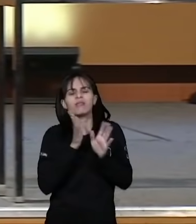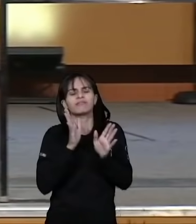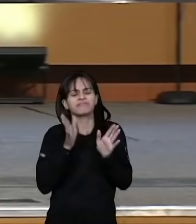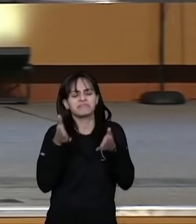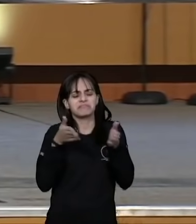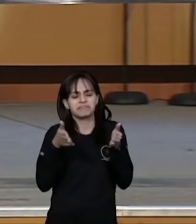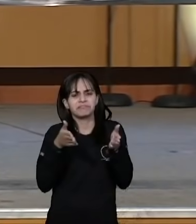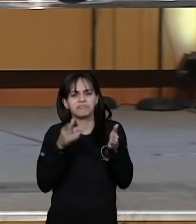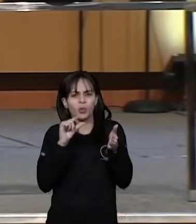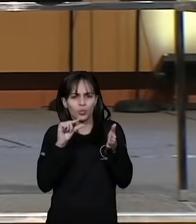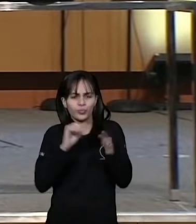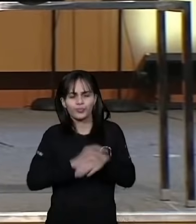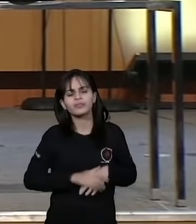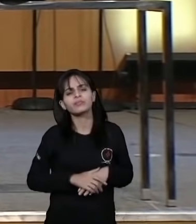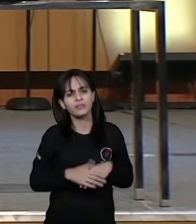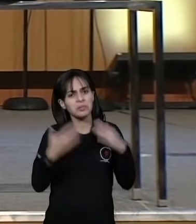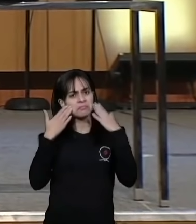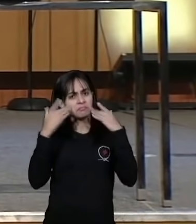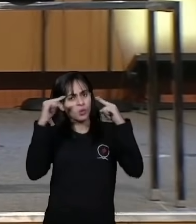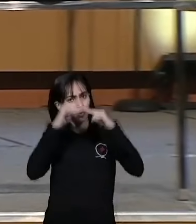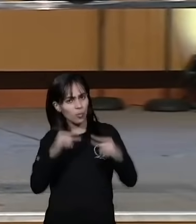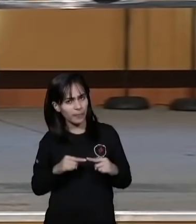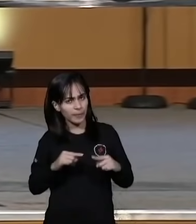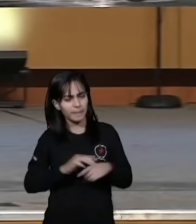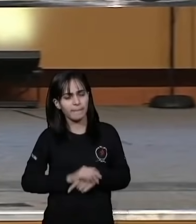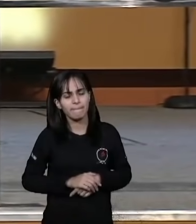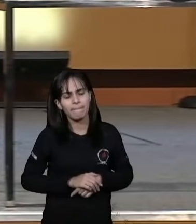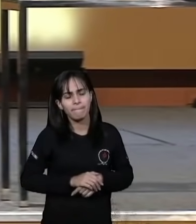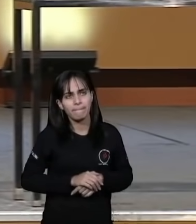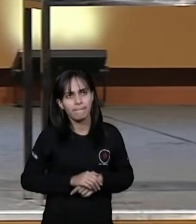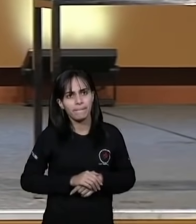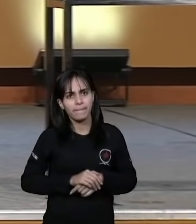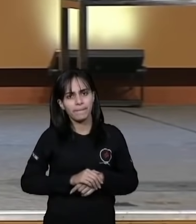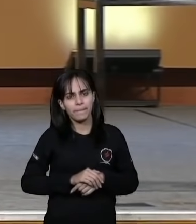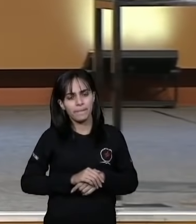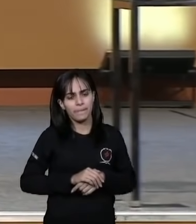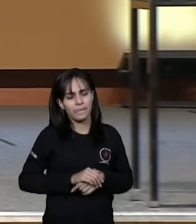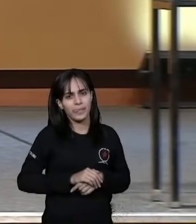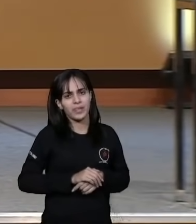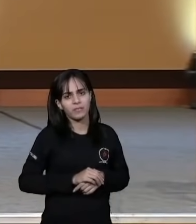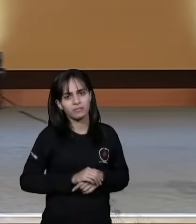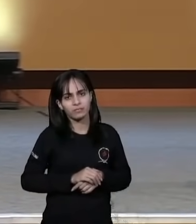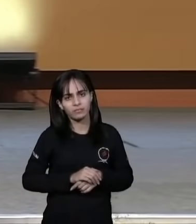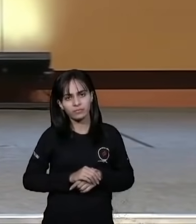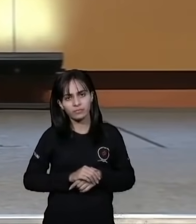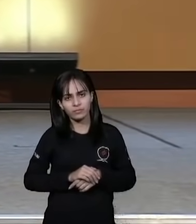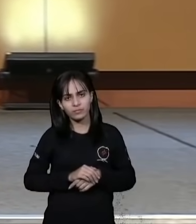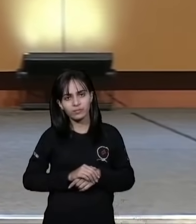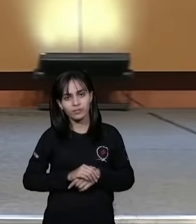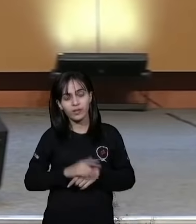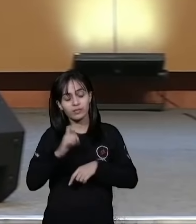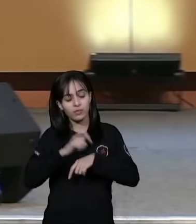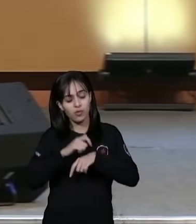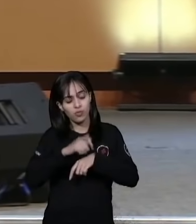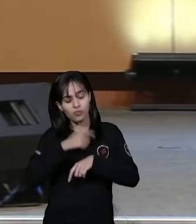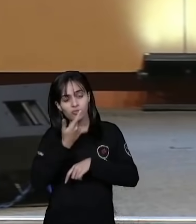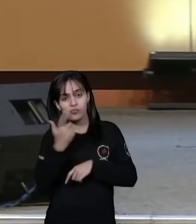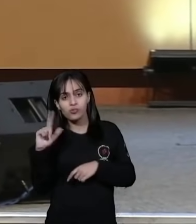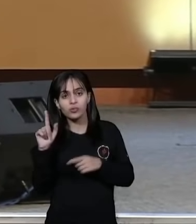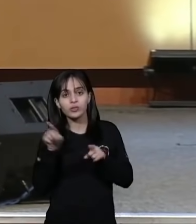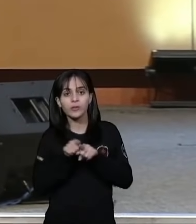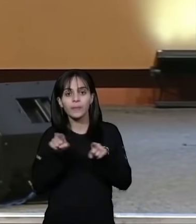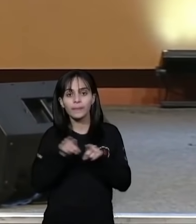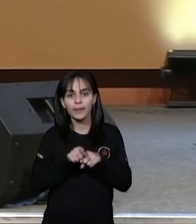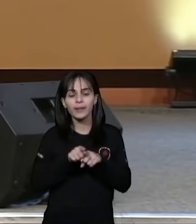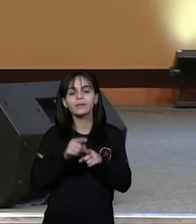tempo e ela se manifesta em uma outra dimensão de tempo tem promessa